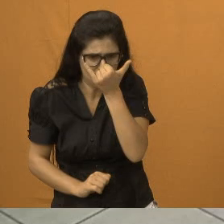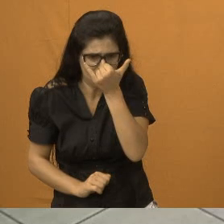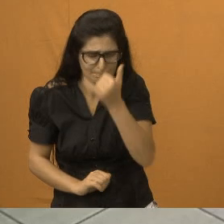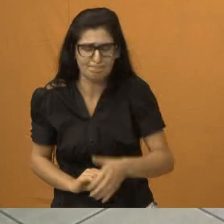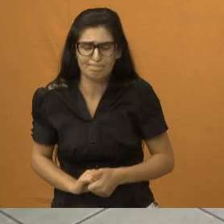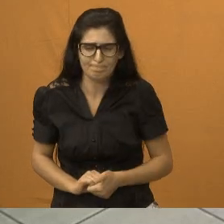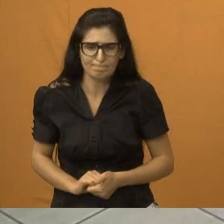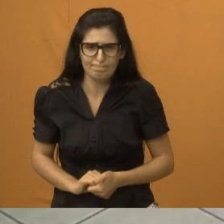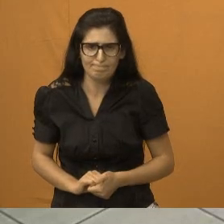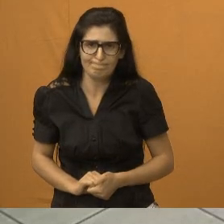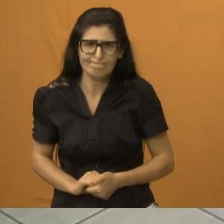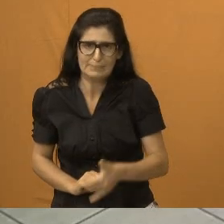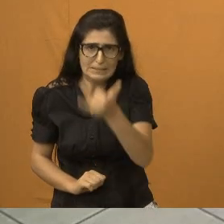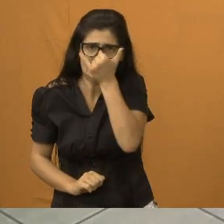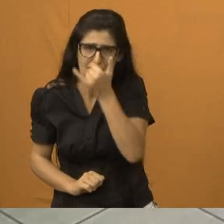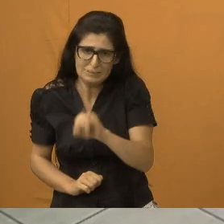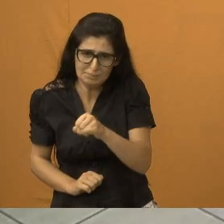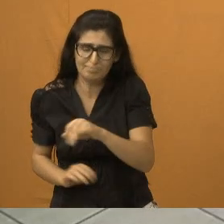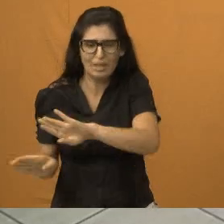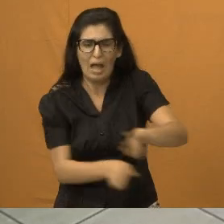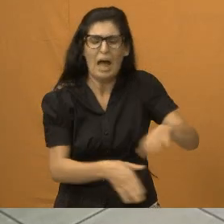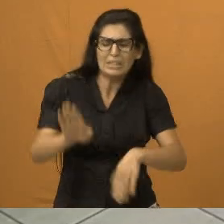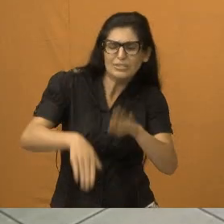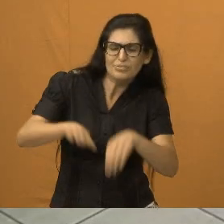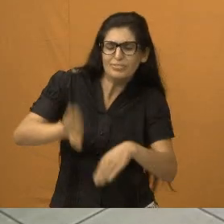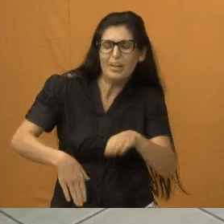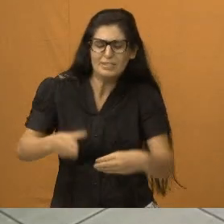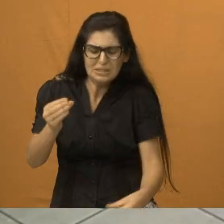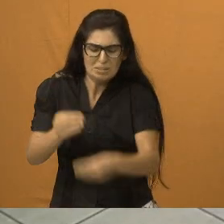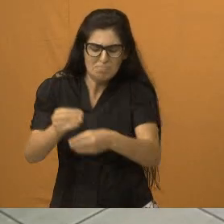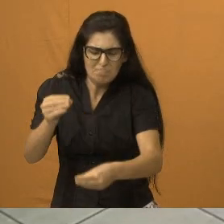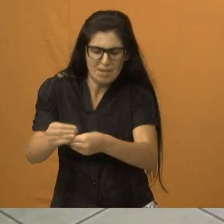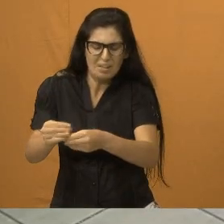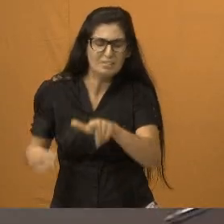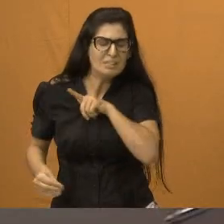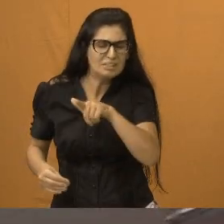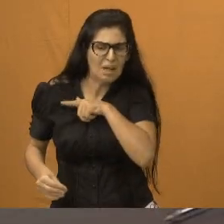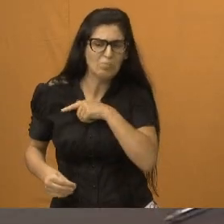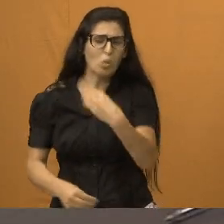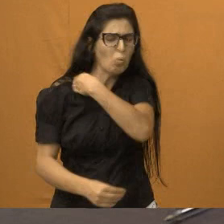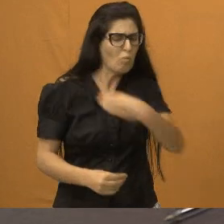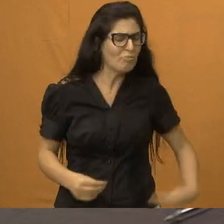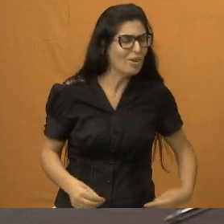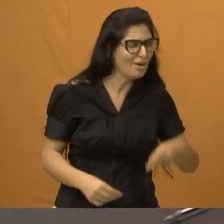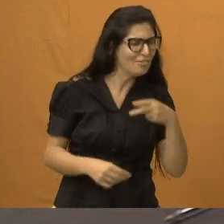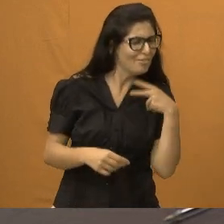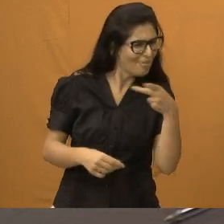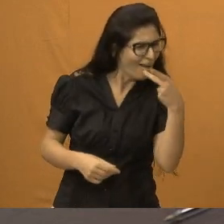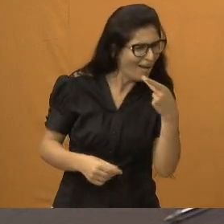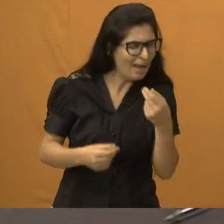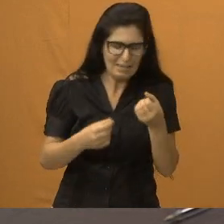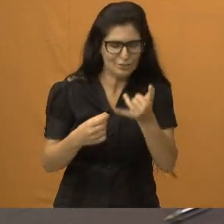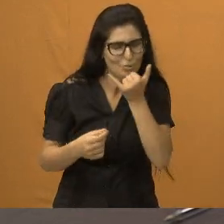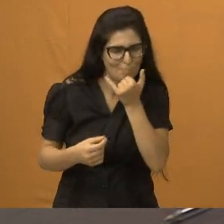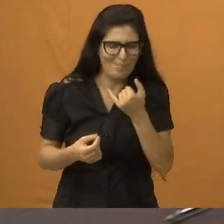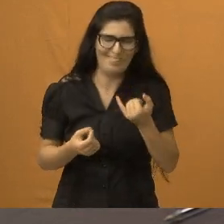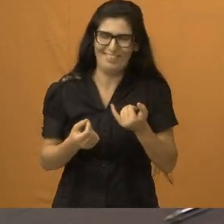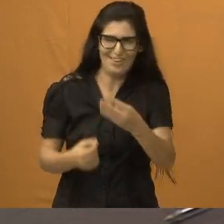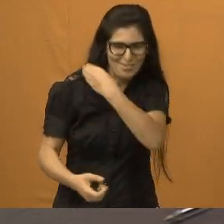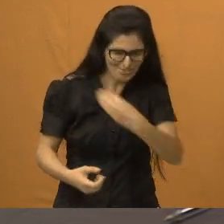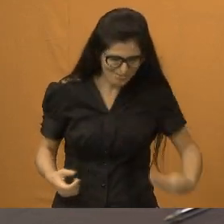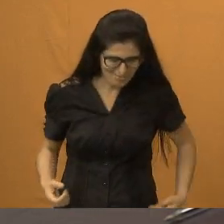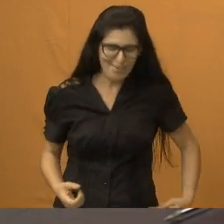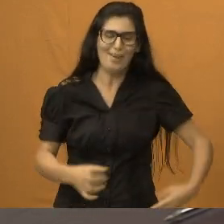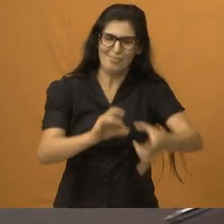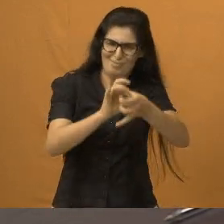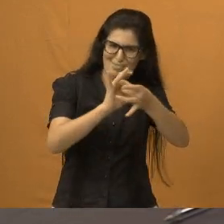vezes você tem uma emenda, né, aí o governo fala assim, ó, vamos liberar uma emenda para vocês. Só que essa emenda ela demora um tempo, mas o governo